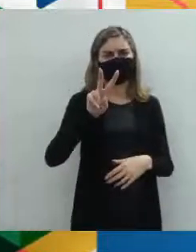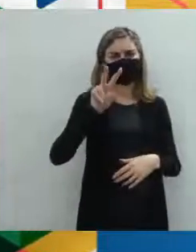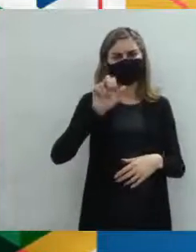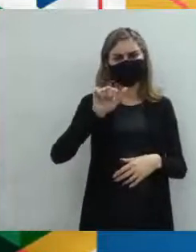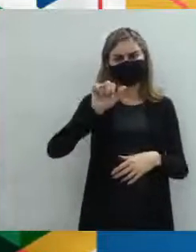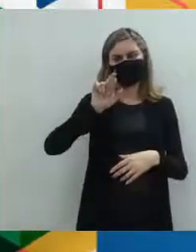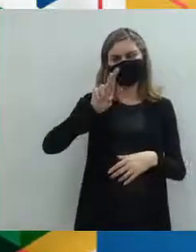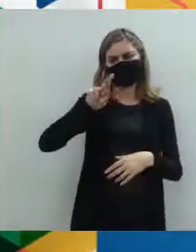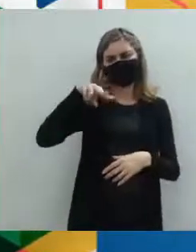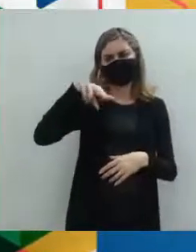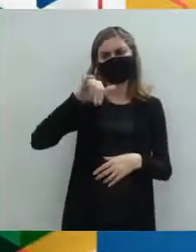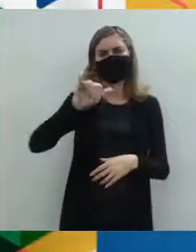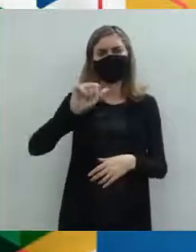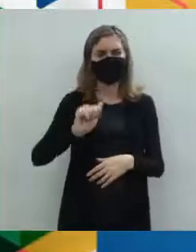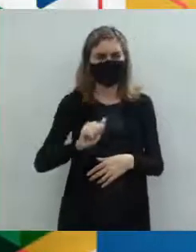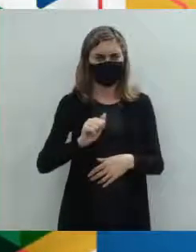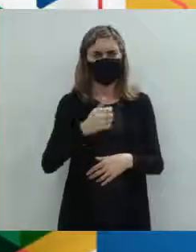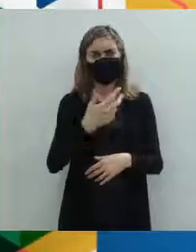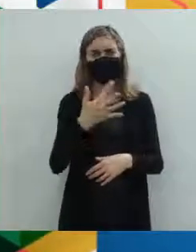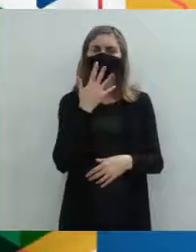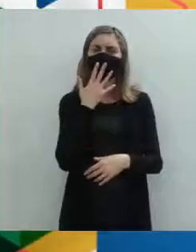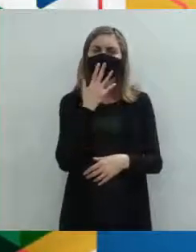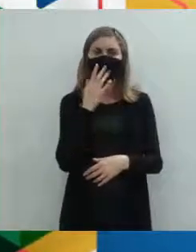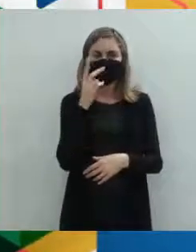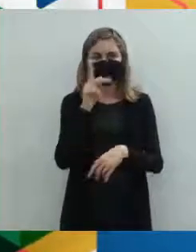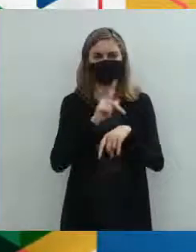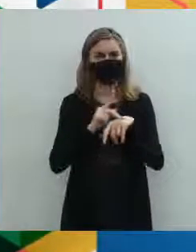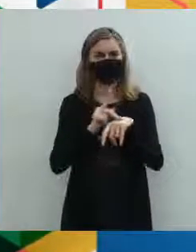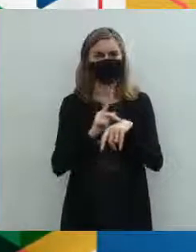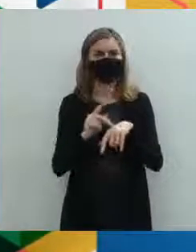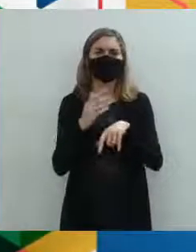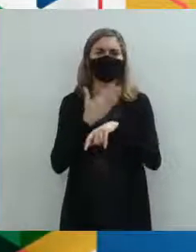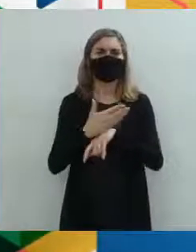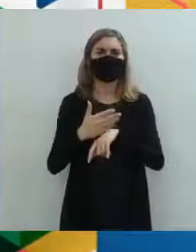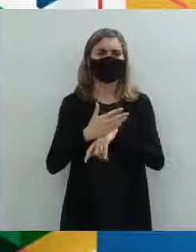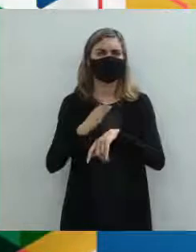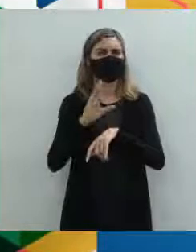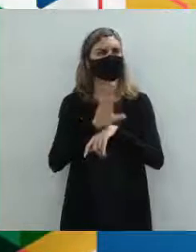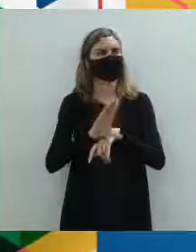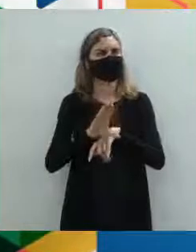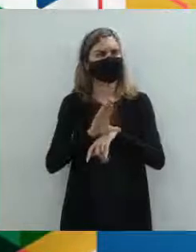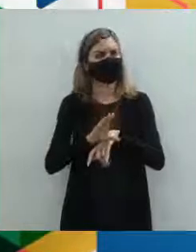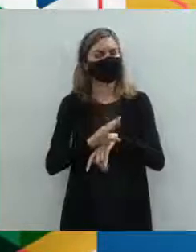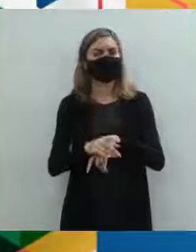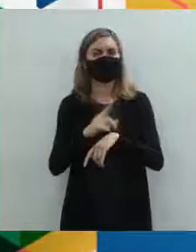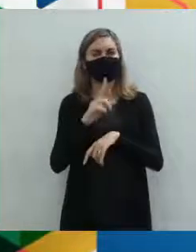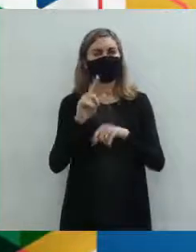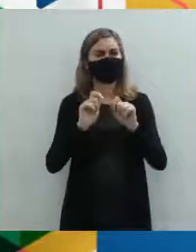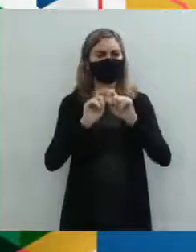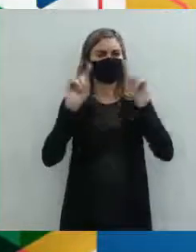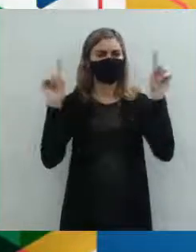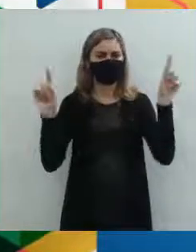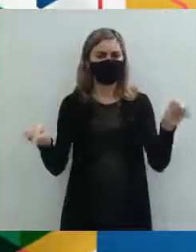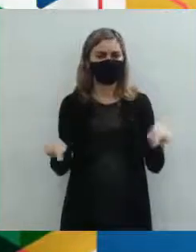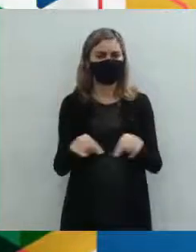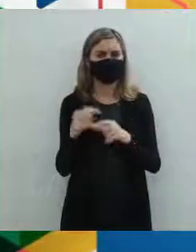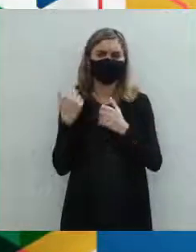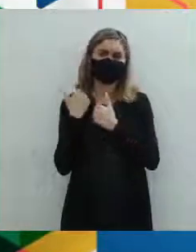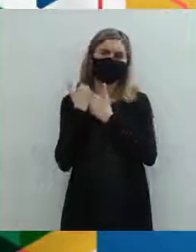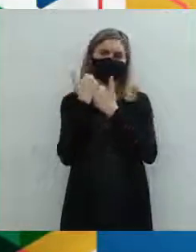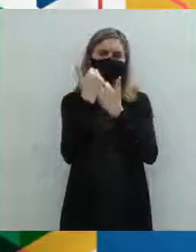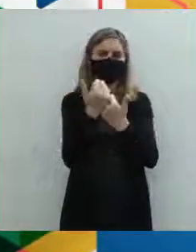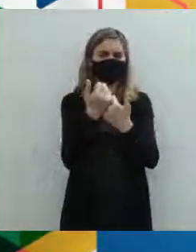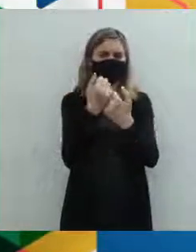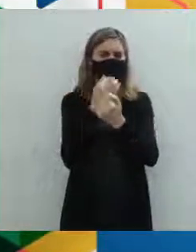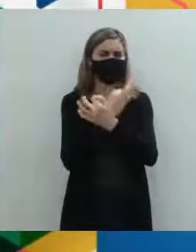ele vai utilizar justamente as cores que a gente está vendo aí, o preto, o branco, o cinza. E este quadro, ele representa assim, muita